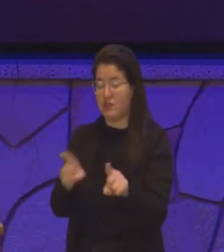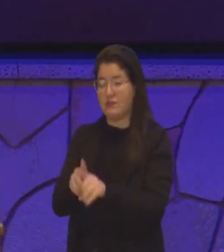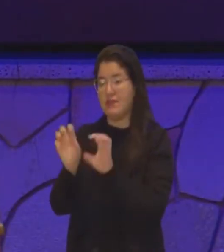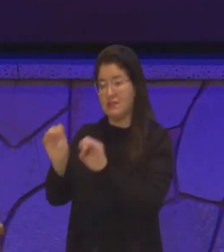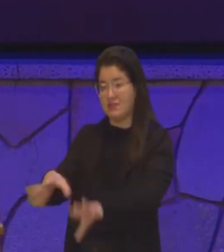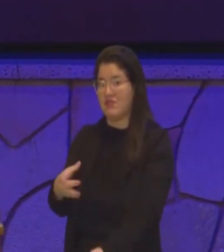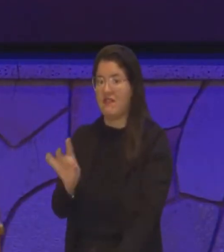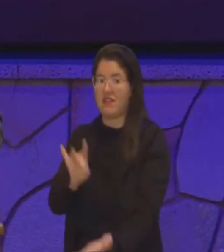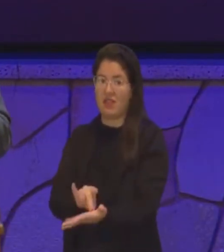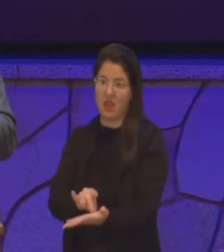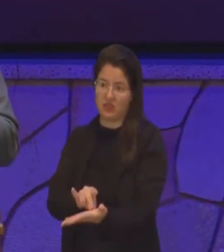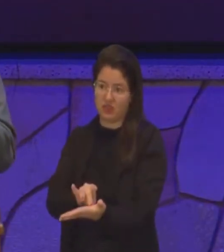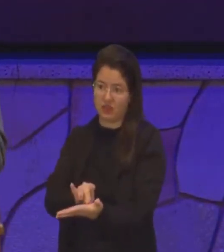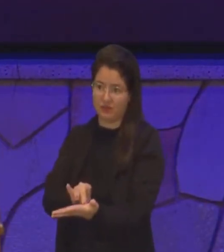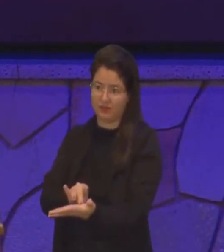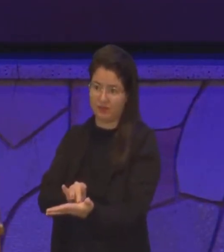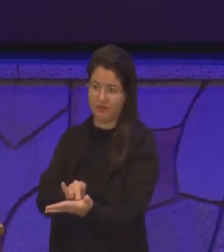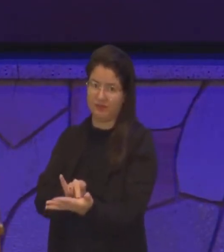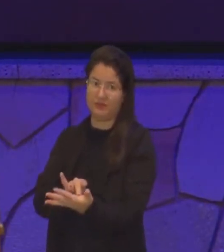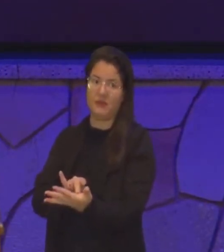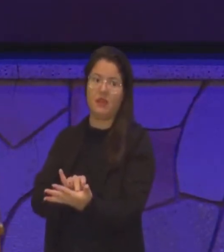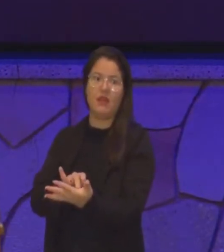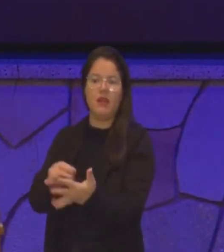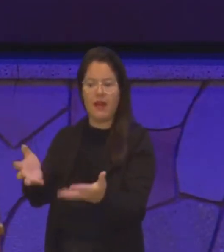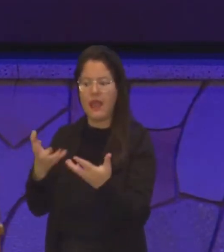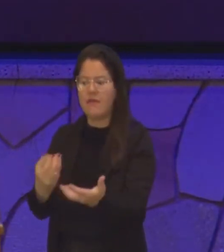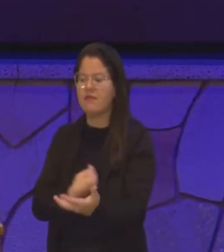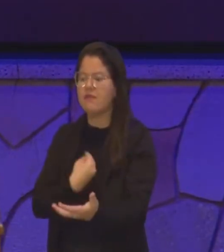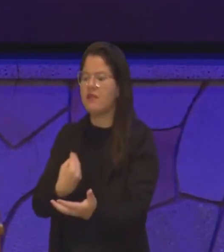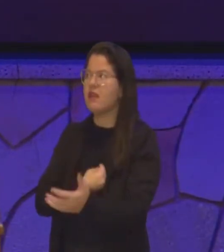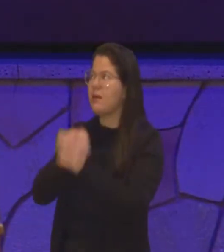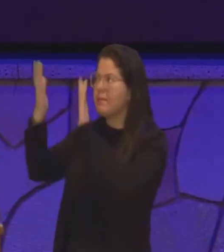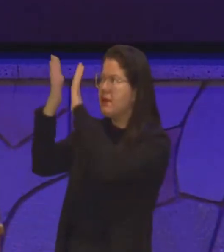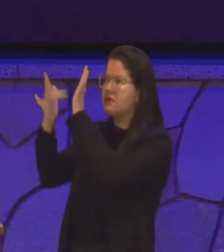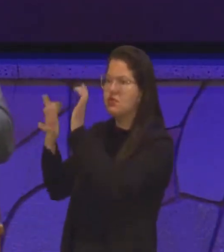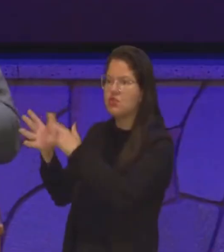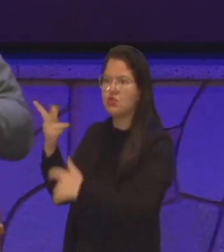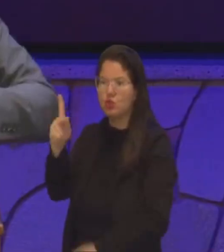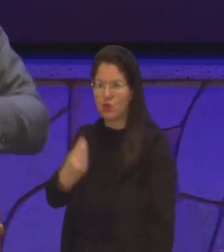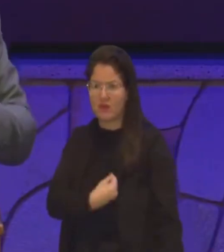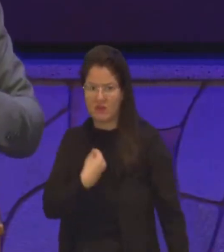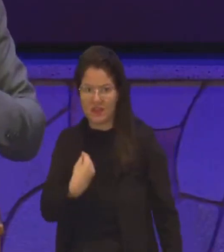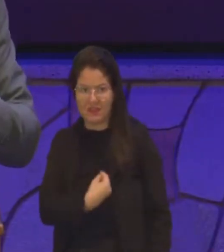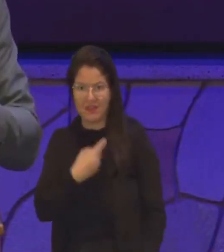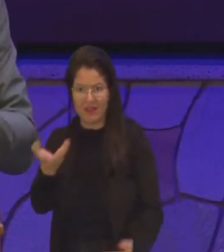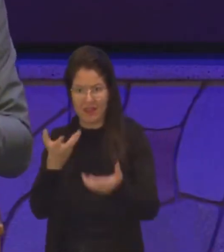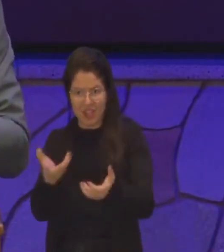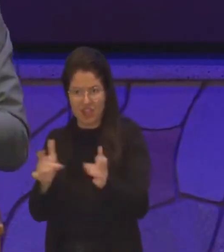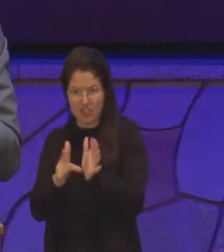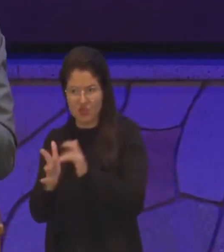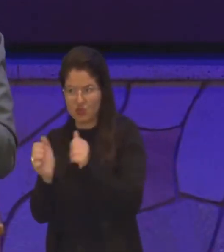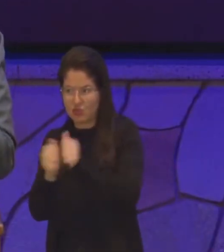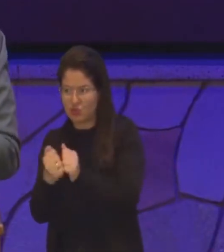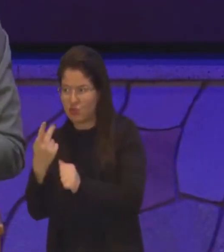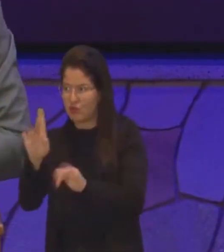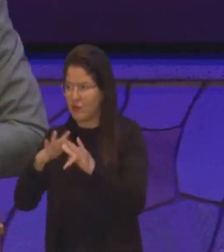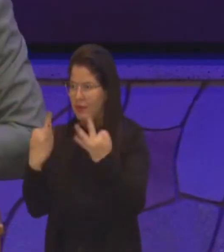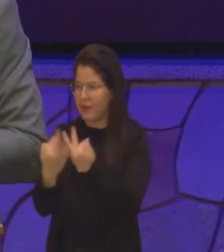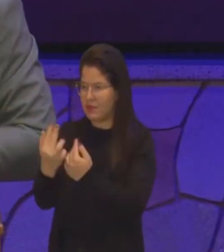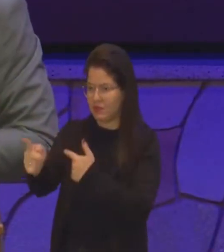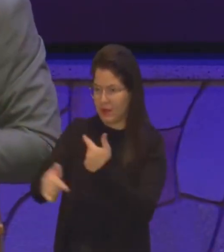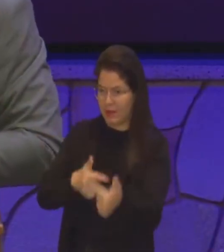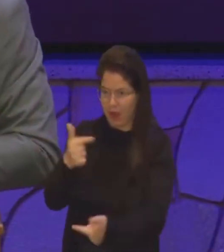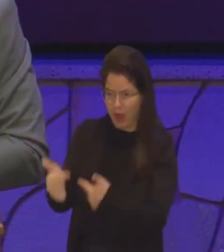verdade. Quer viver a presença de Jesus em sua vida, no seu lar, na sua família, no seu